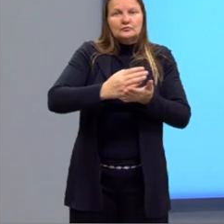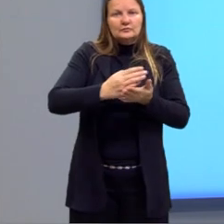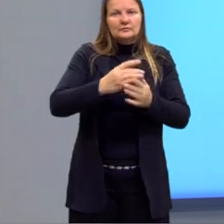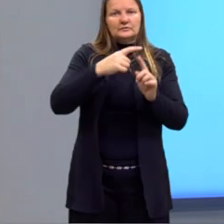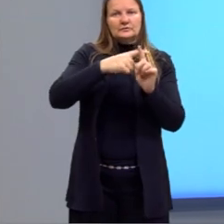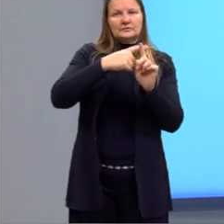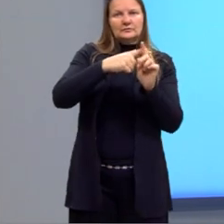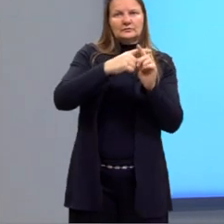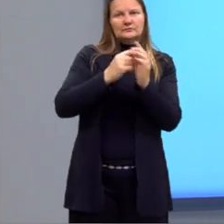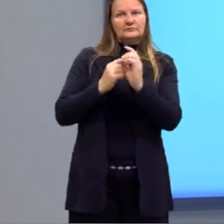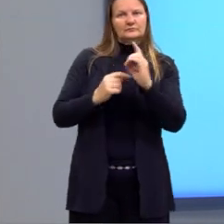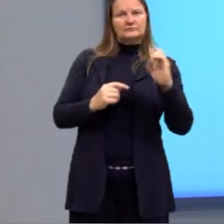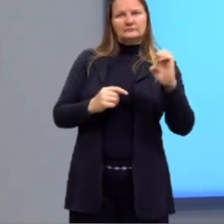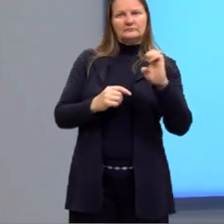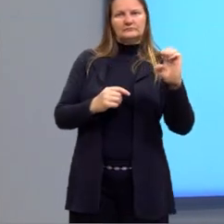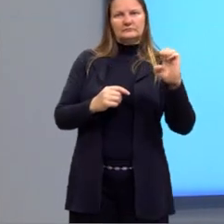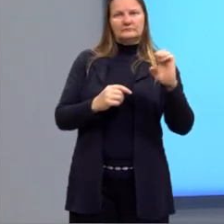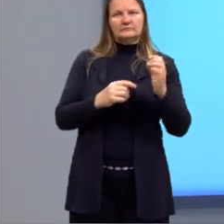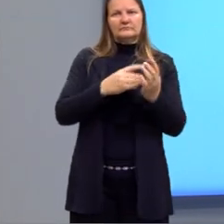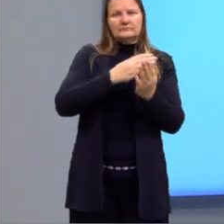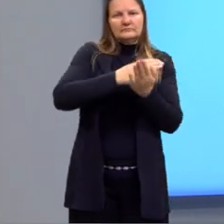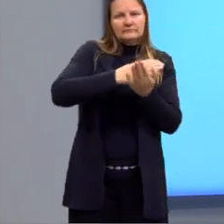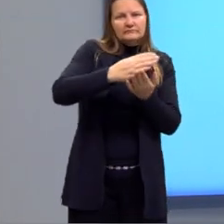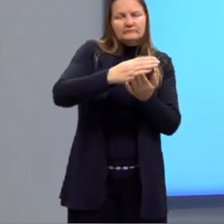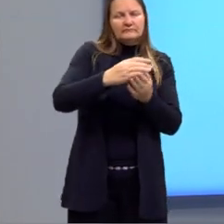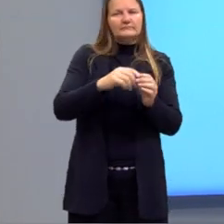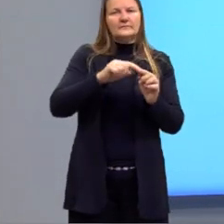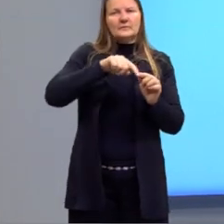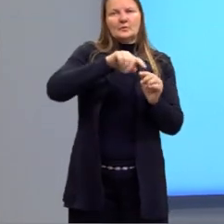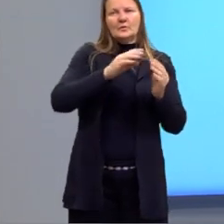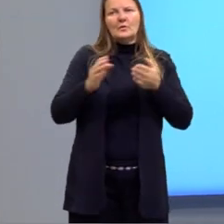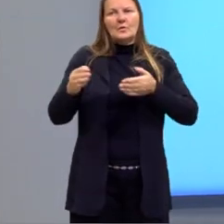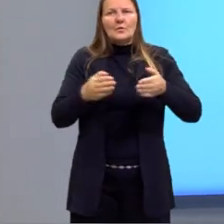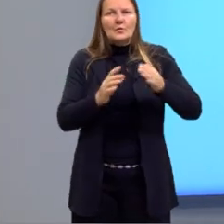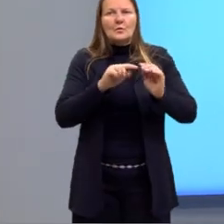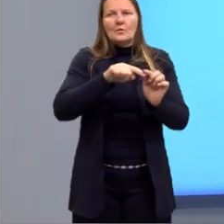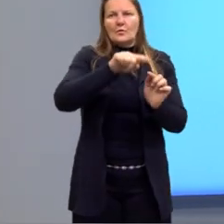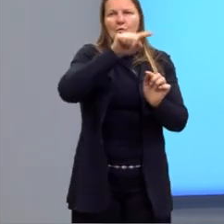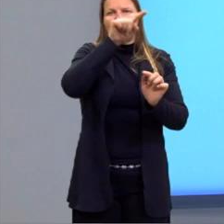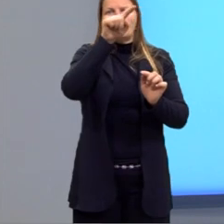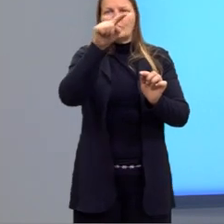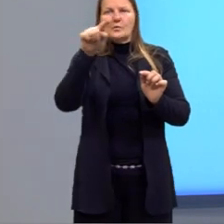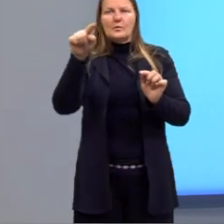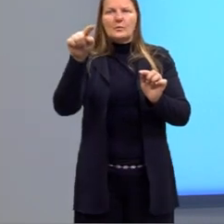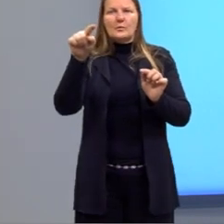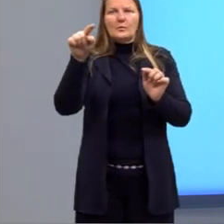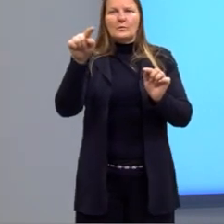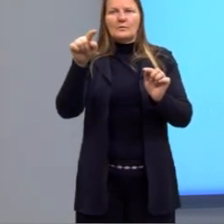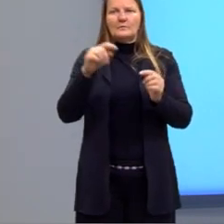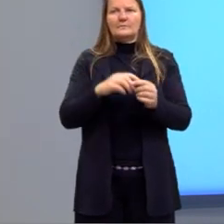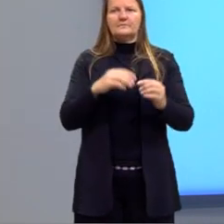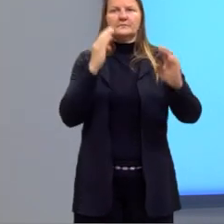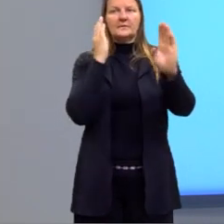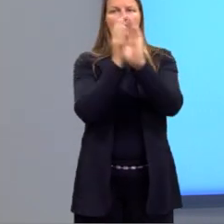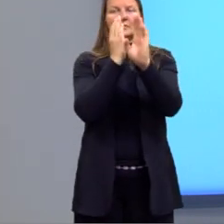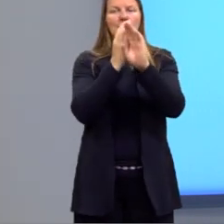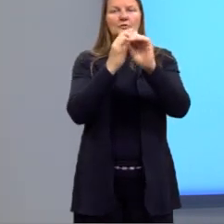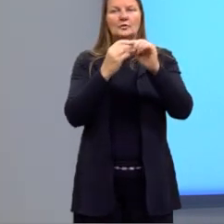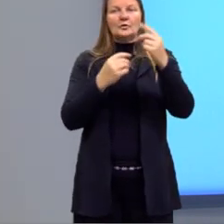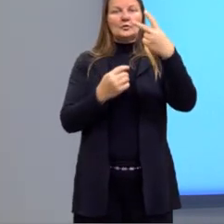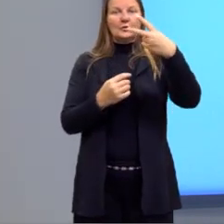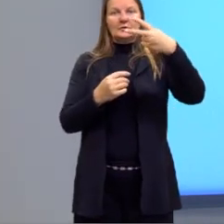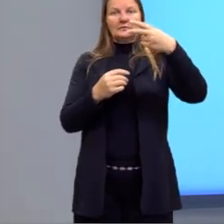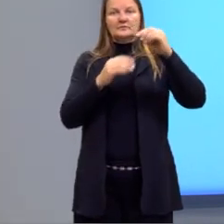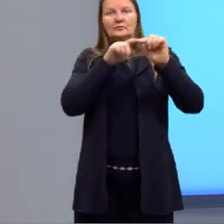deste lado né positivo aqui ela vai então percorrer o caminho que que acontece aqui nesse ponto nela encontrou Dois